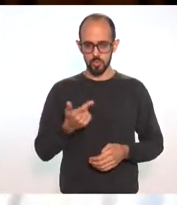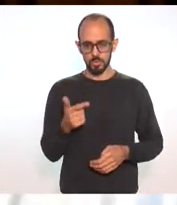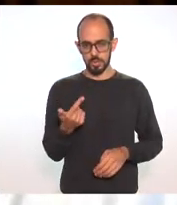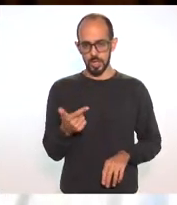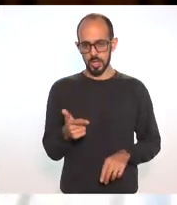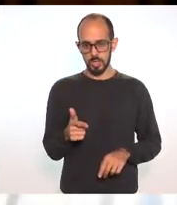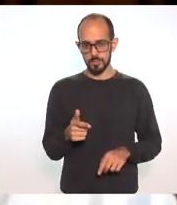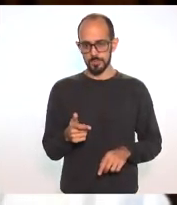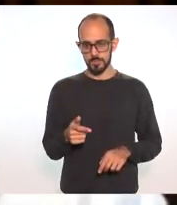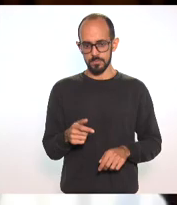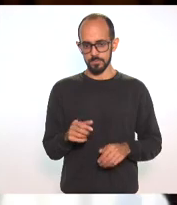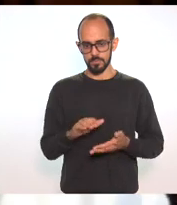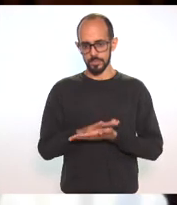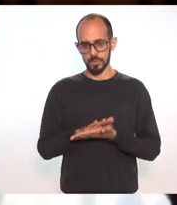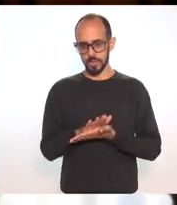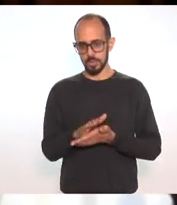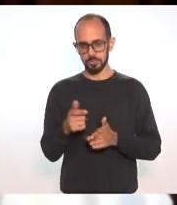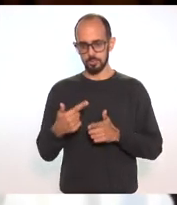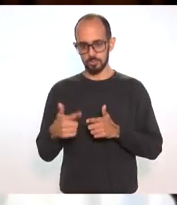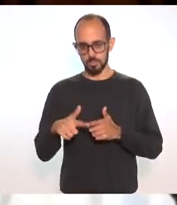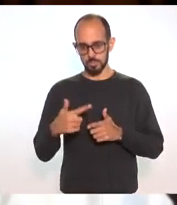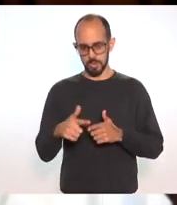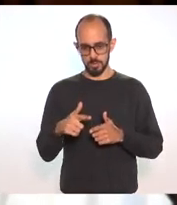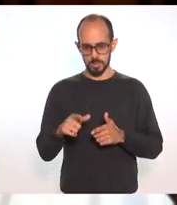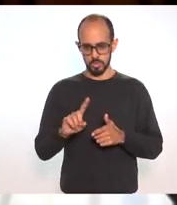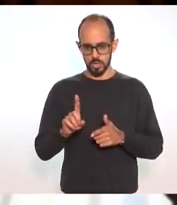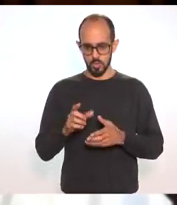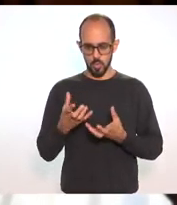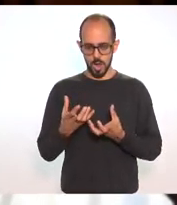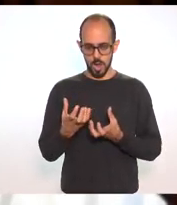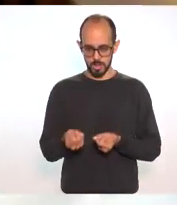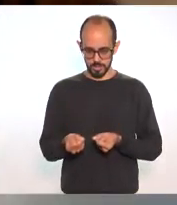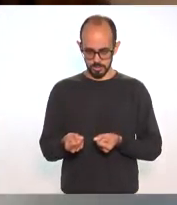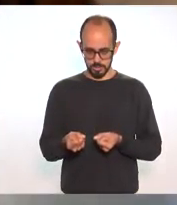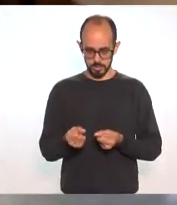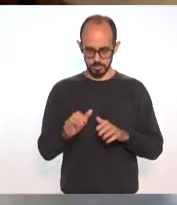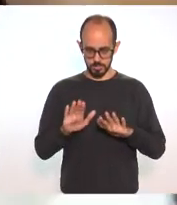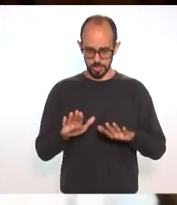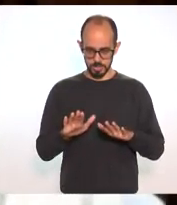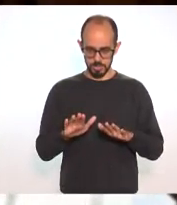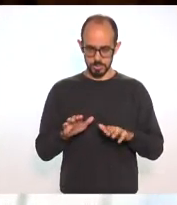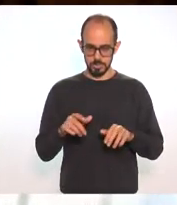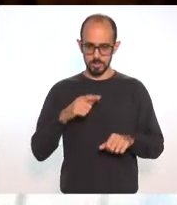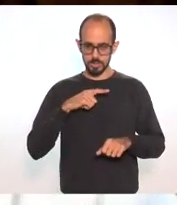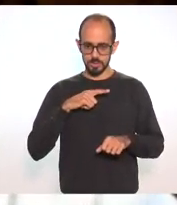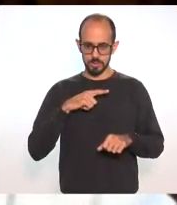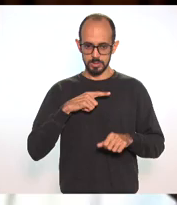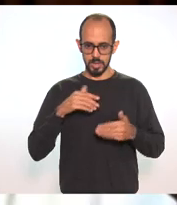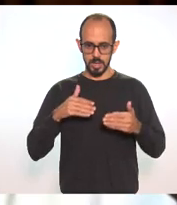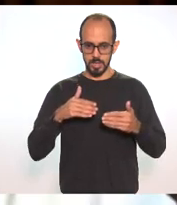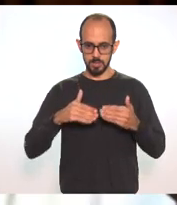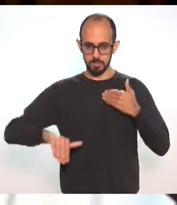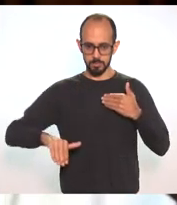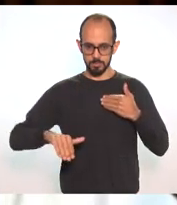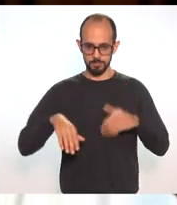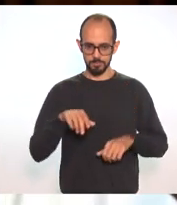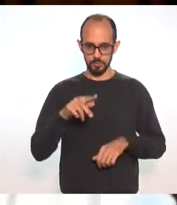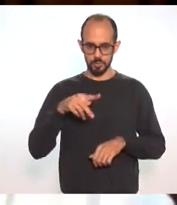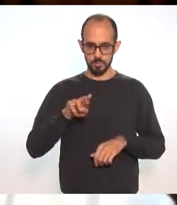até porque é meritoso. Eu só queria deixar um registro, senhor presidente. Há uma divergência entre o procurador da